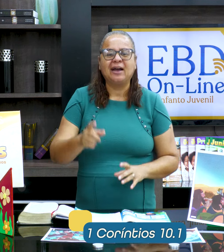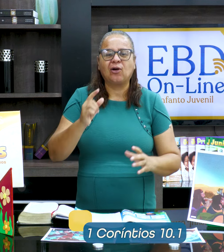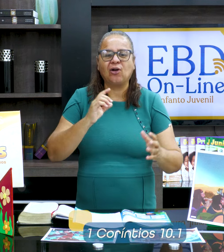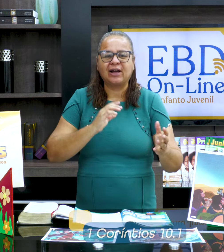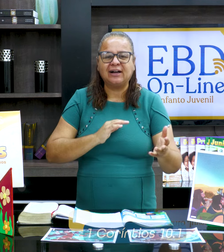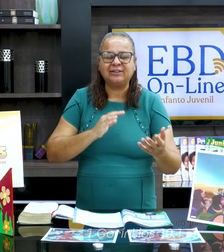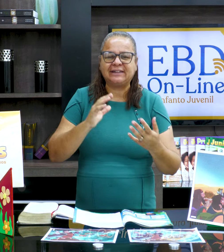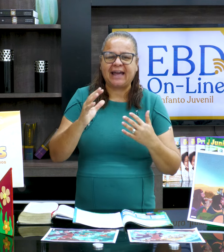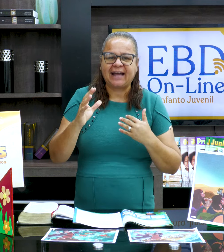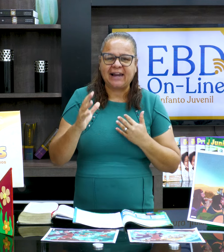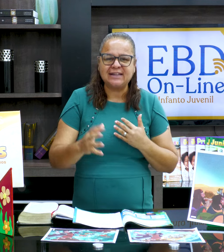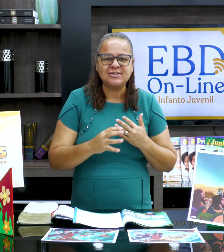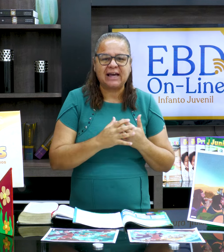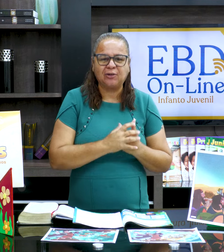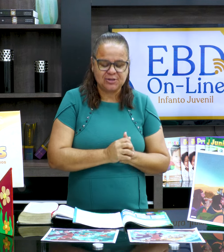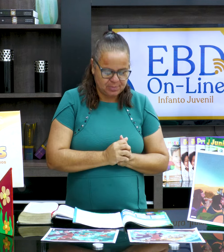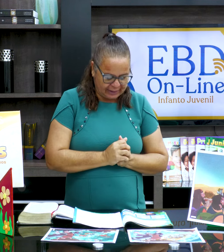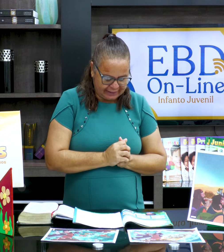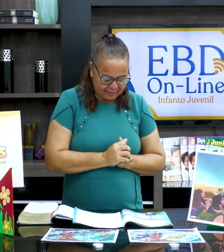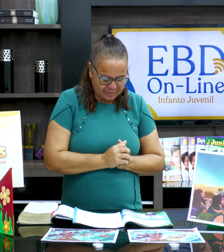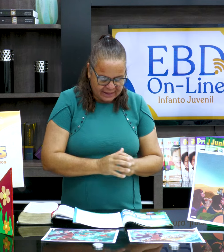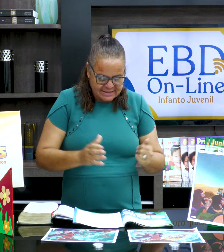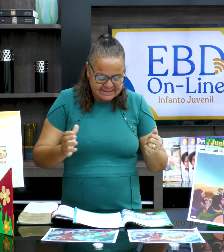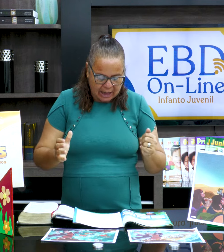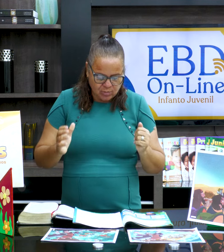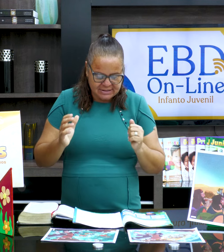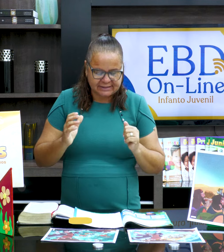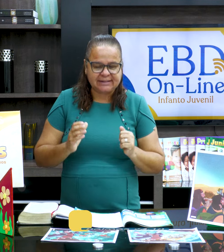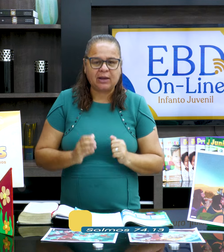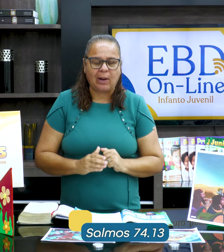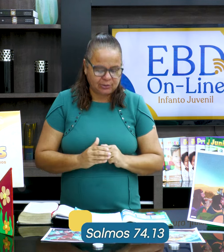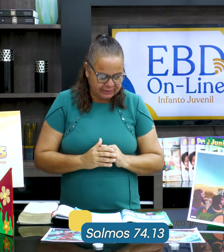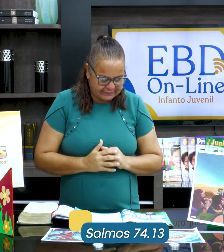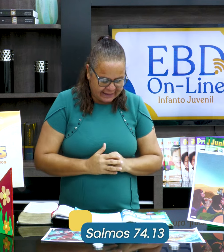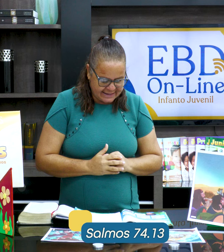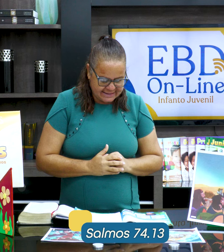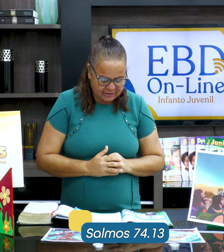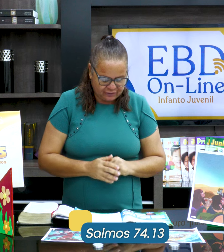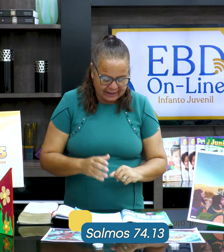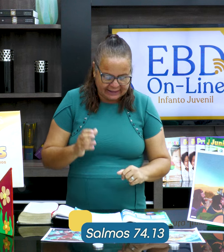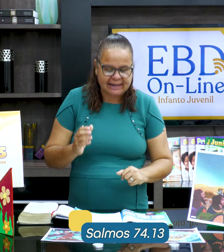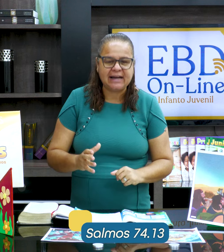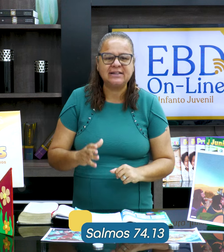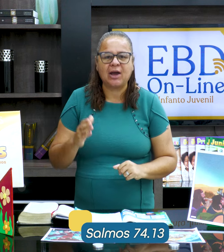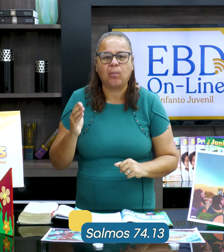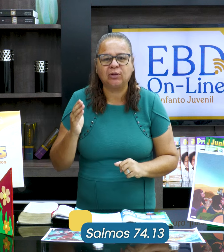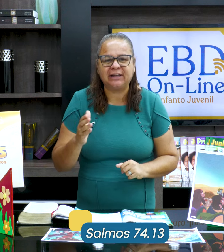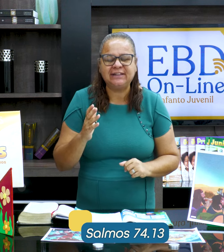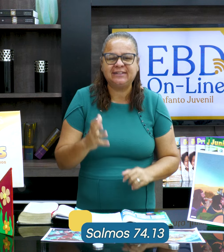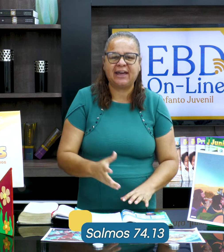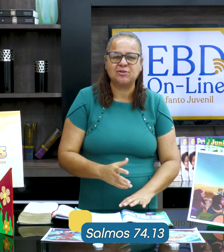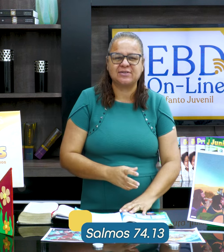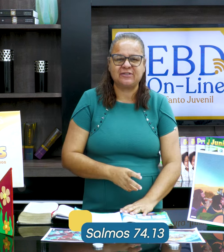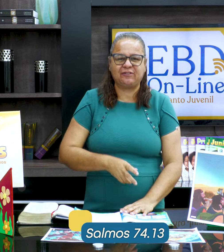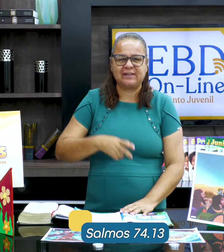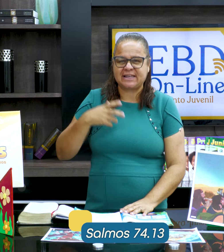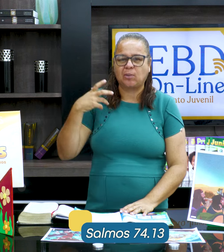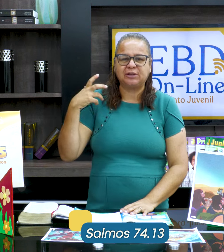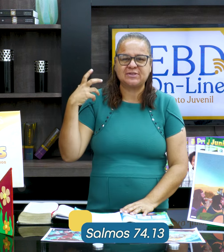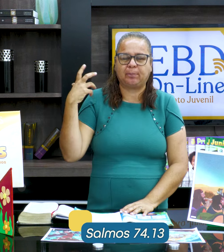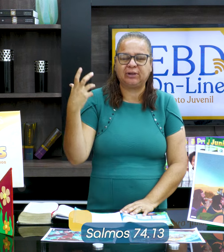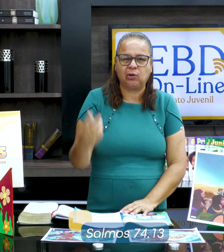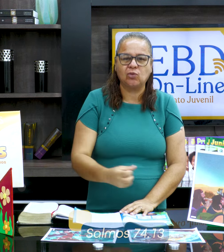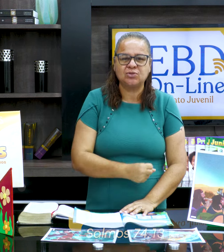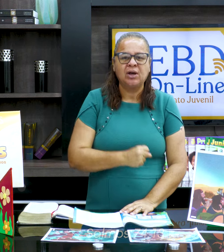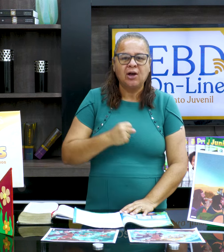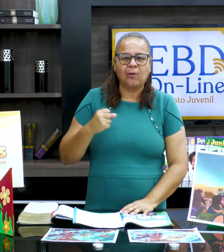aí colocando e intercalando os alunos para ler Salmo 74 e13 que fala grande é o poder de Deus você vai dizer